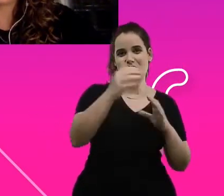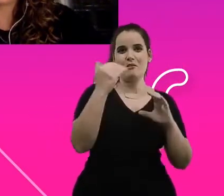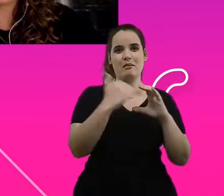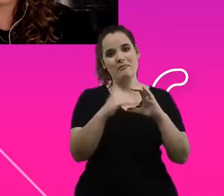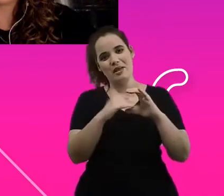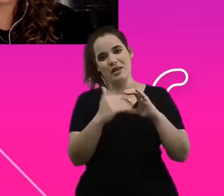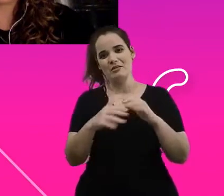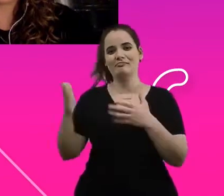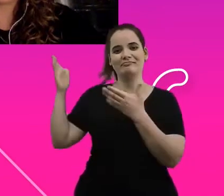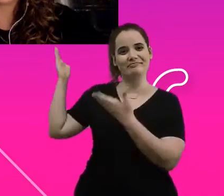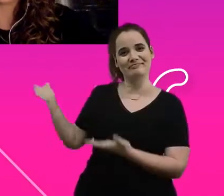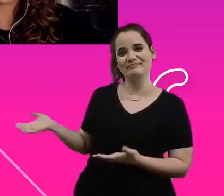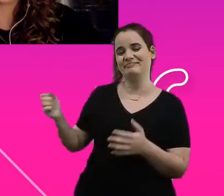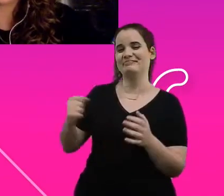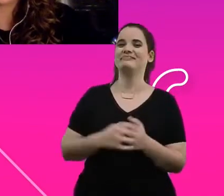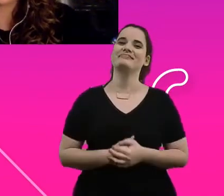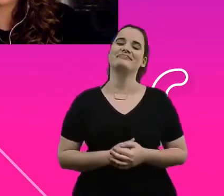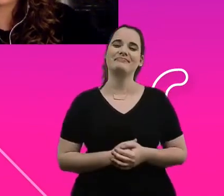hello@dssg.pt.